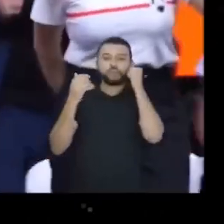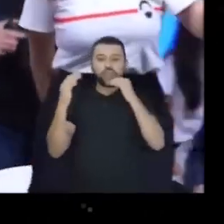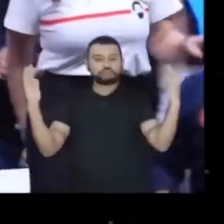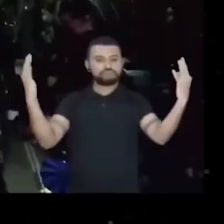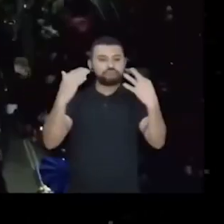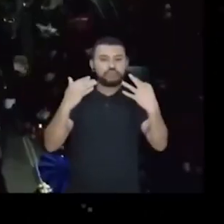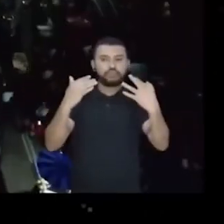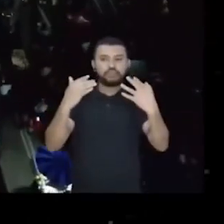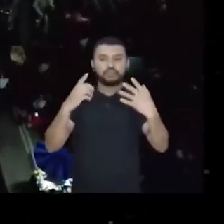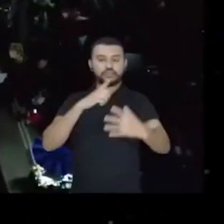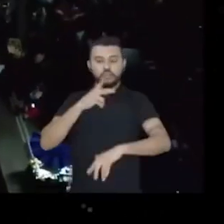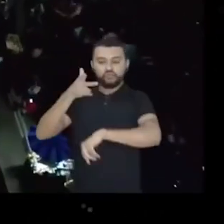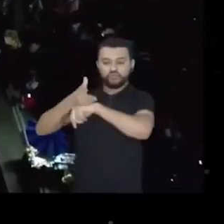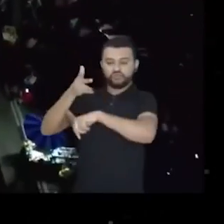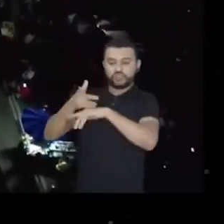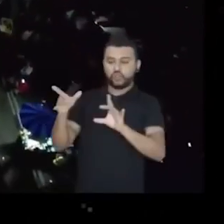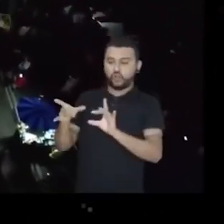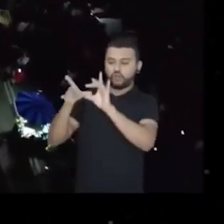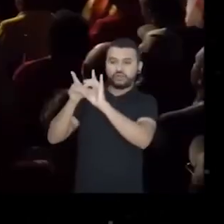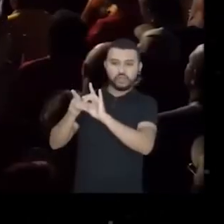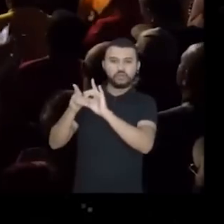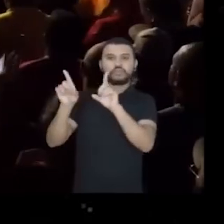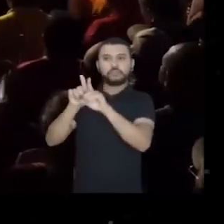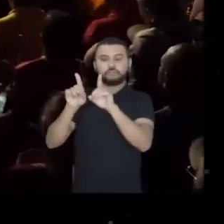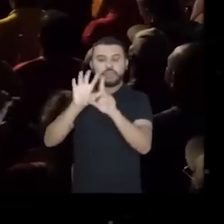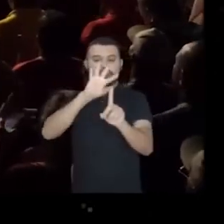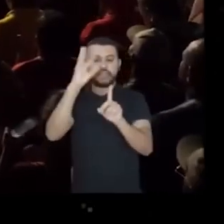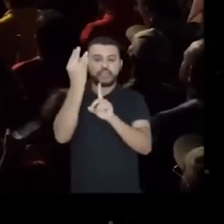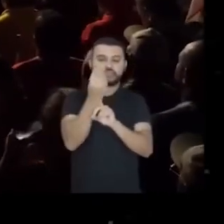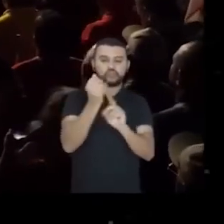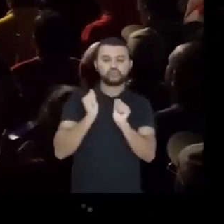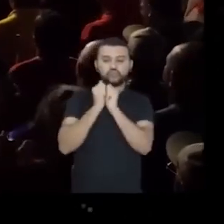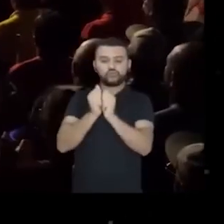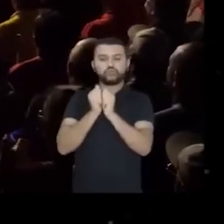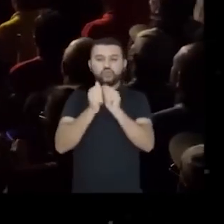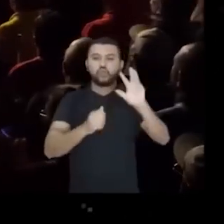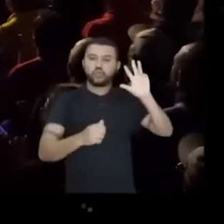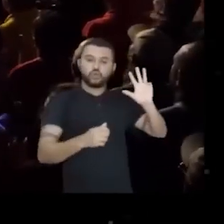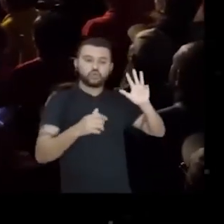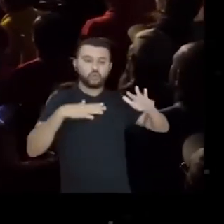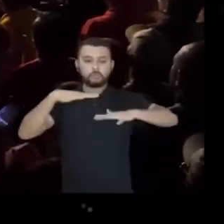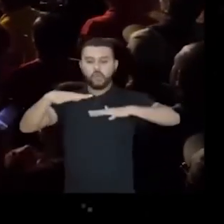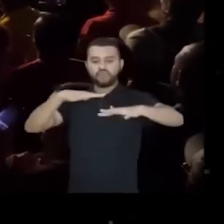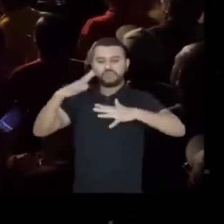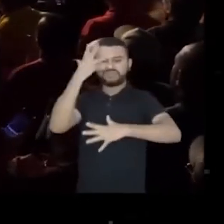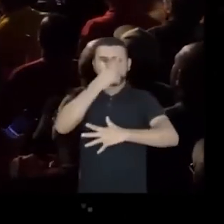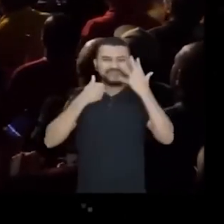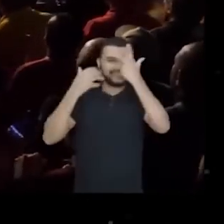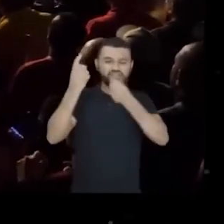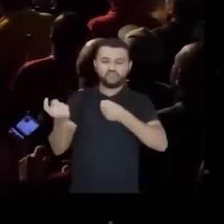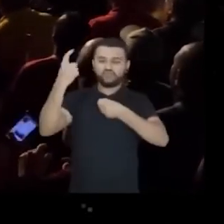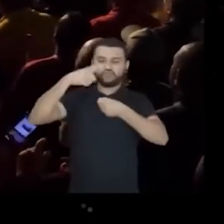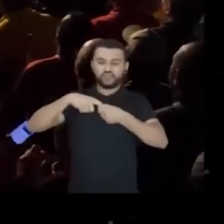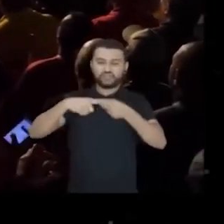que mostra a união dos nossos artistas com o presidente Lula nesse movimento tão bonito de retomada do nosso país para o